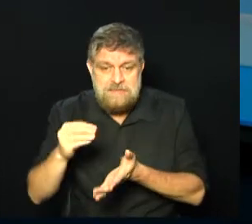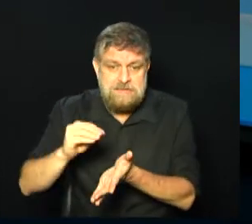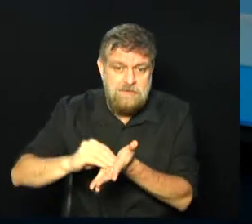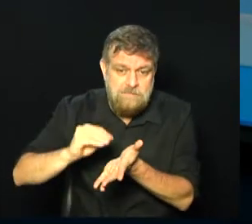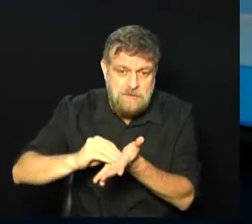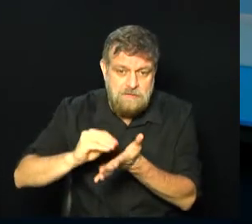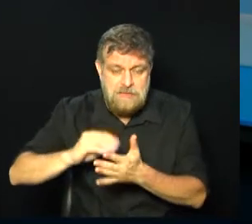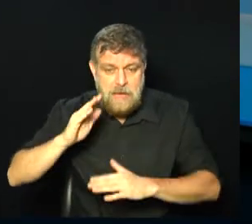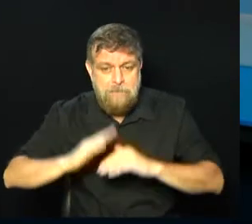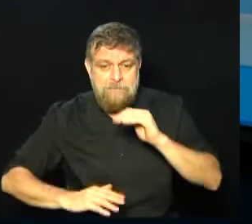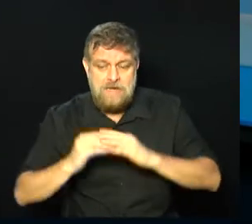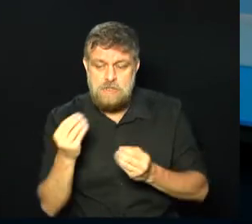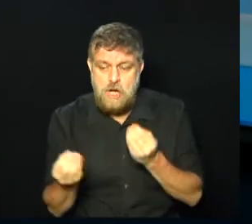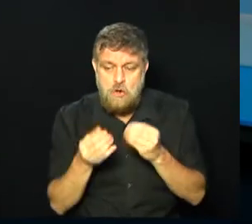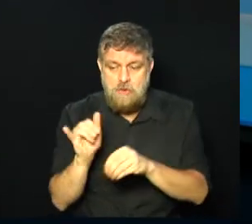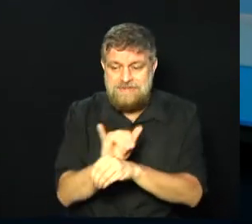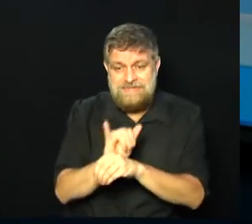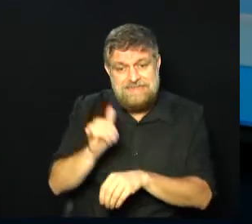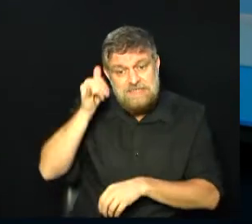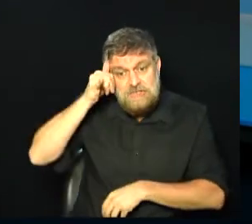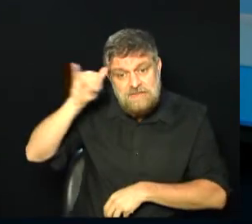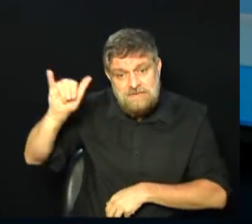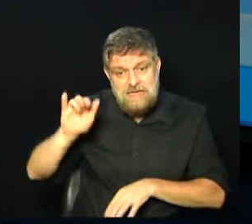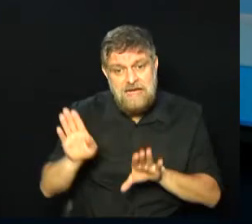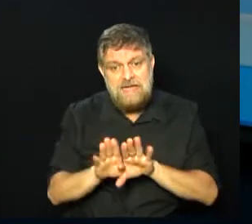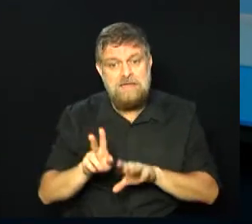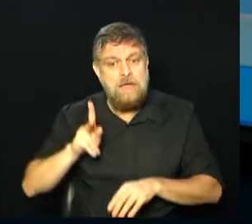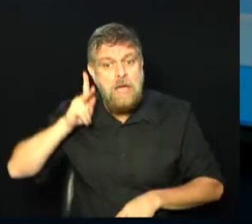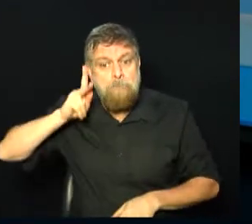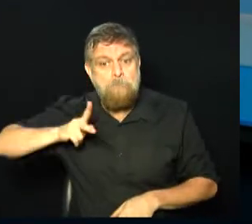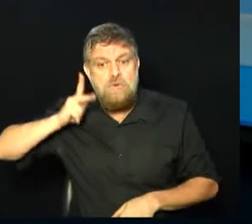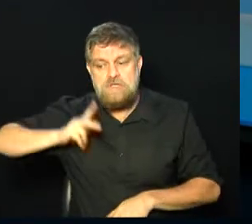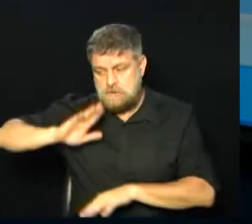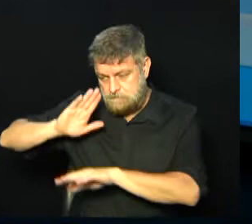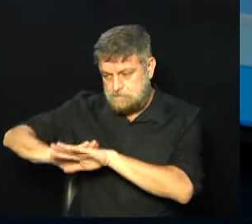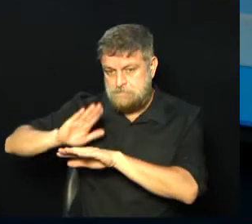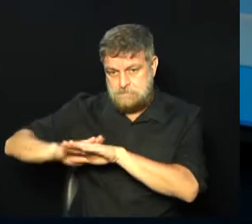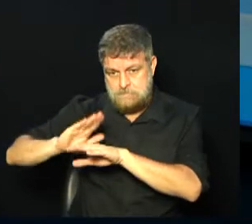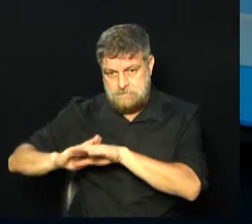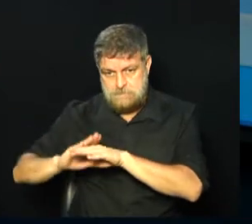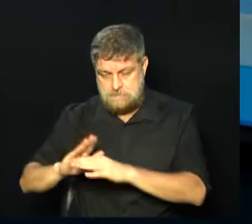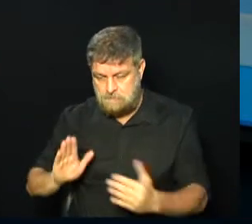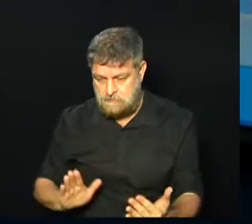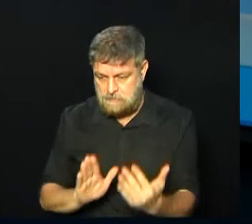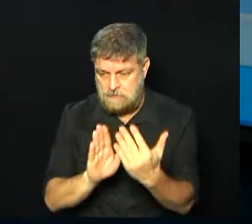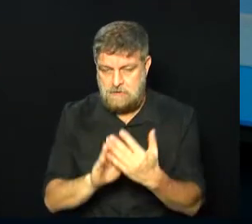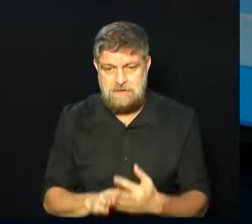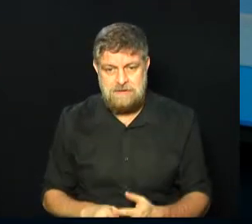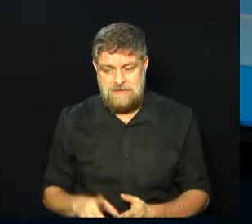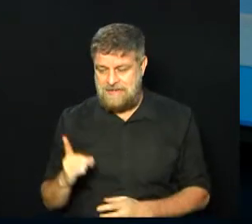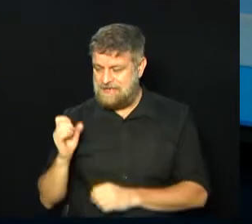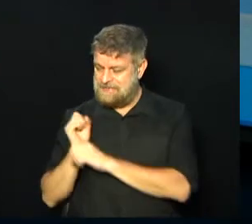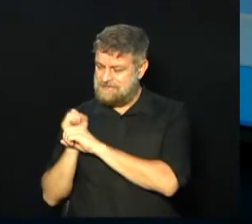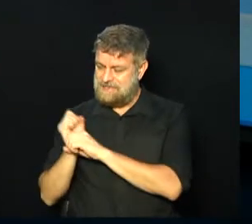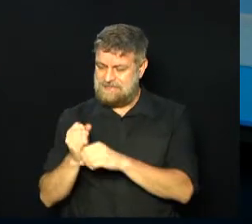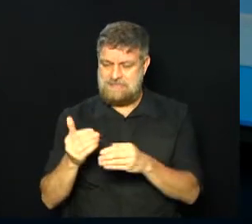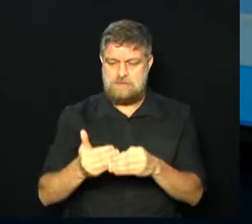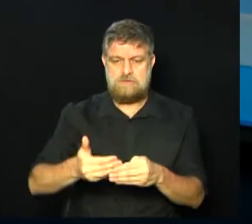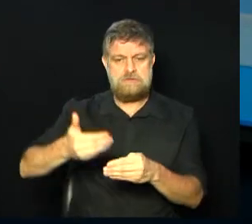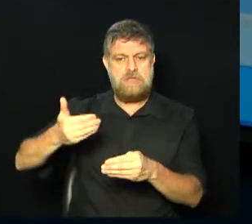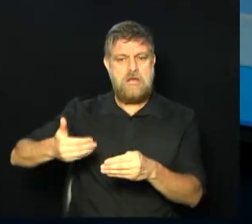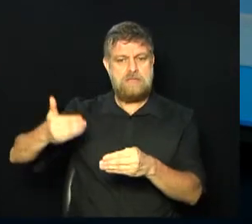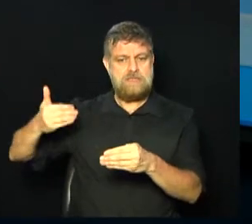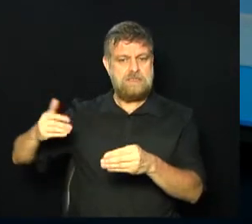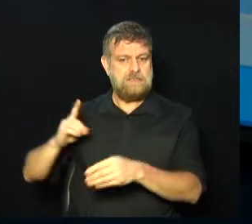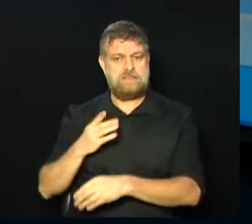atitudes preventivas e vontade política dos nossos gestores. Há mais de uma década atrás, não foi